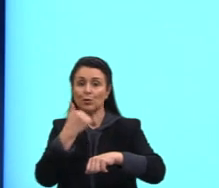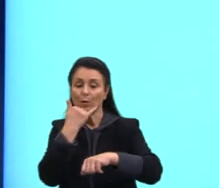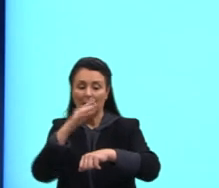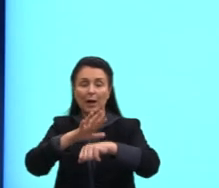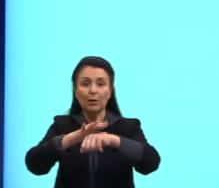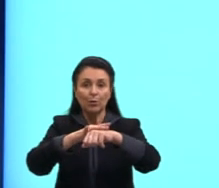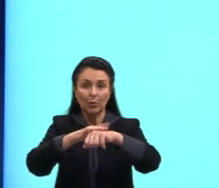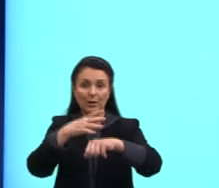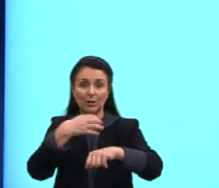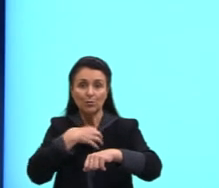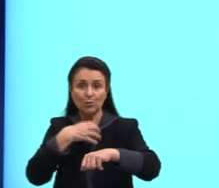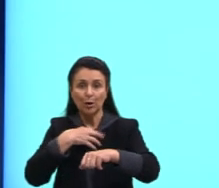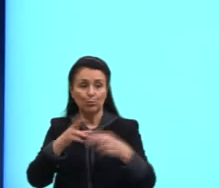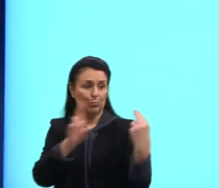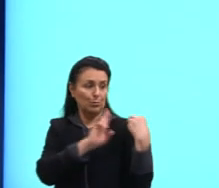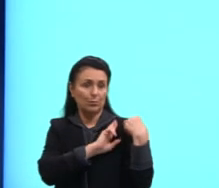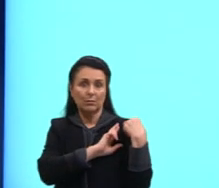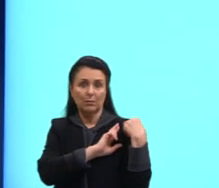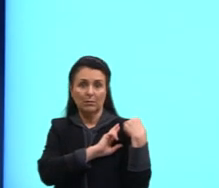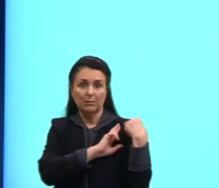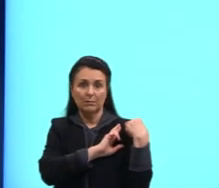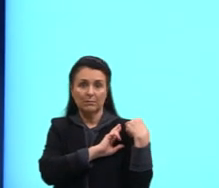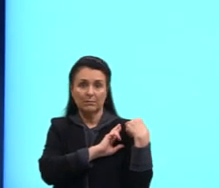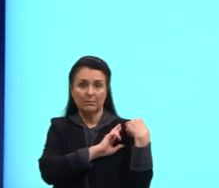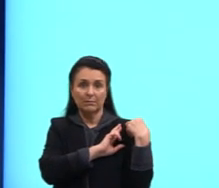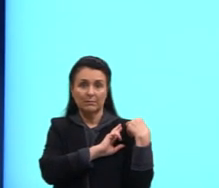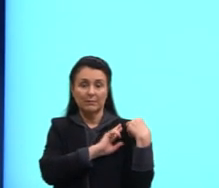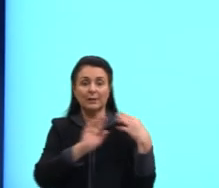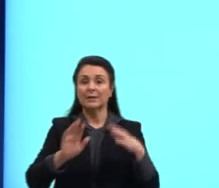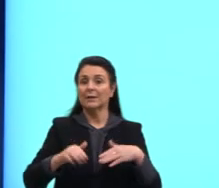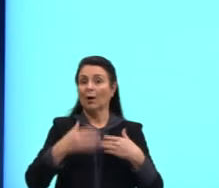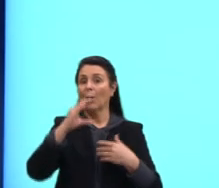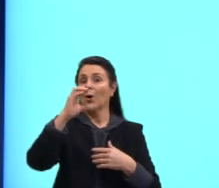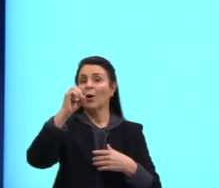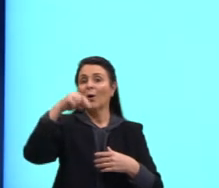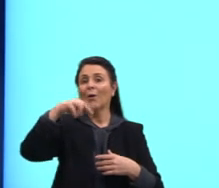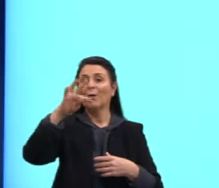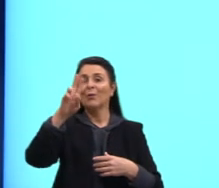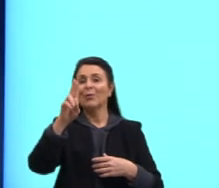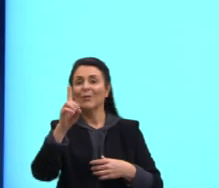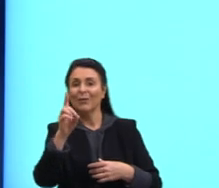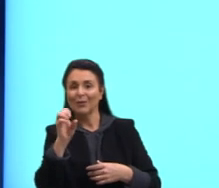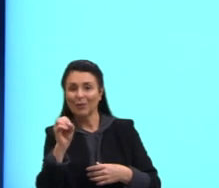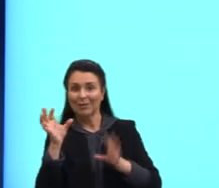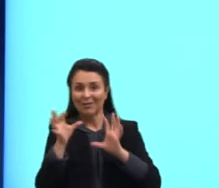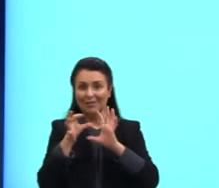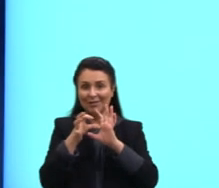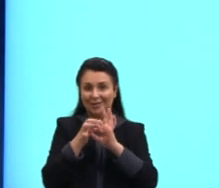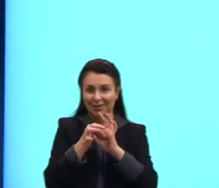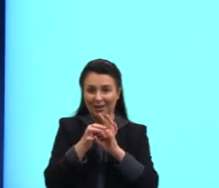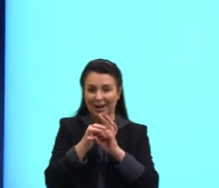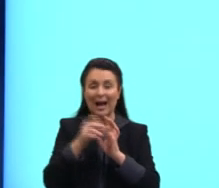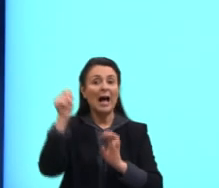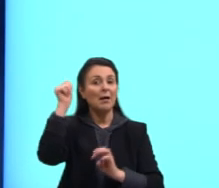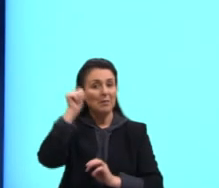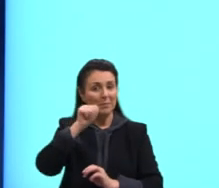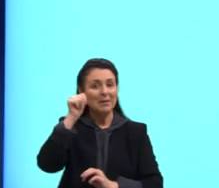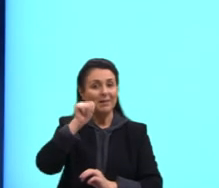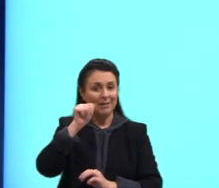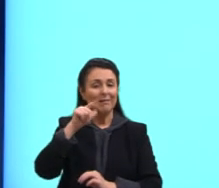contudo apesar disso né então eu tenho mais uma vez um exemplo de bagagem cultural aqui